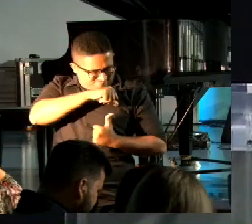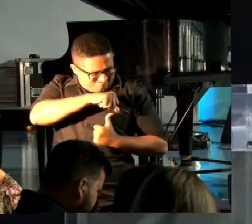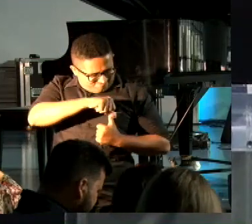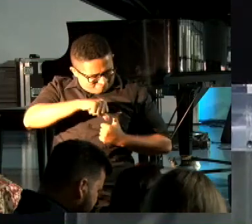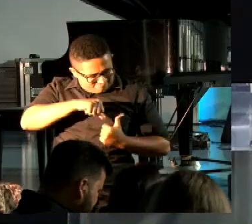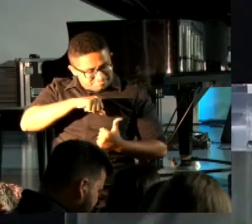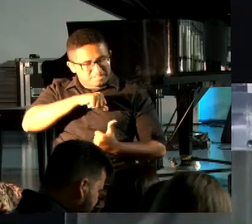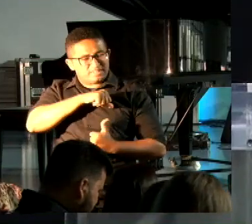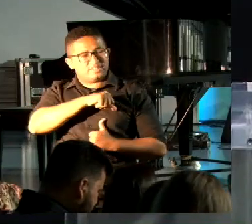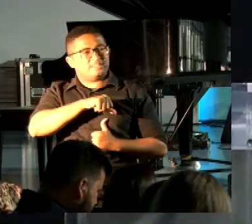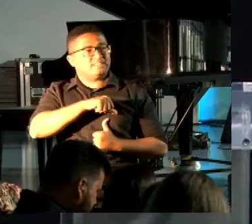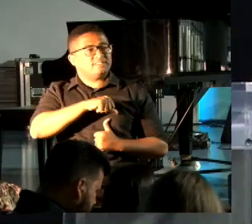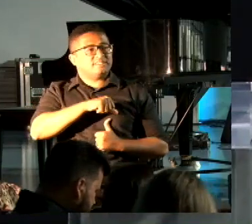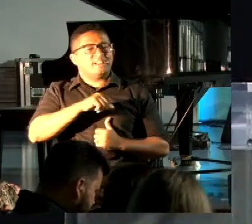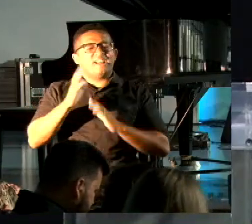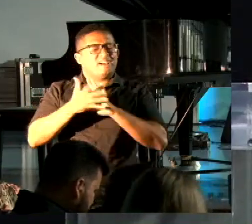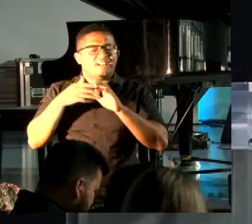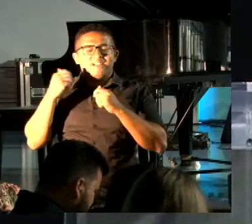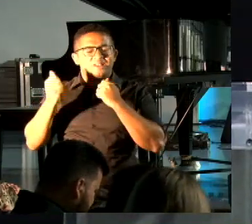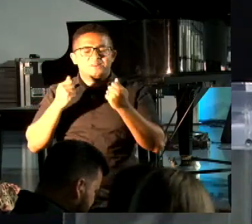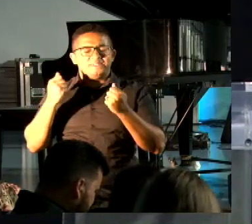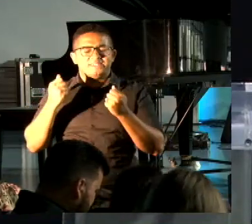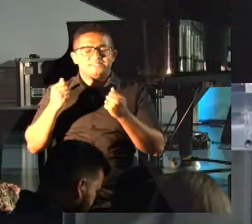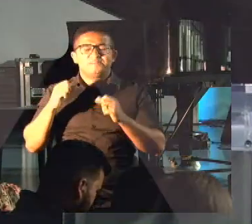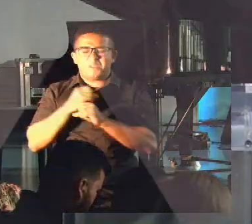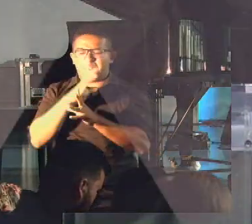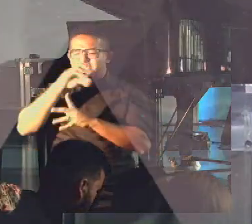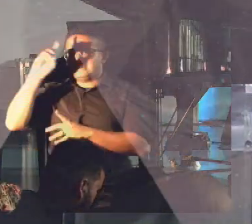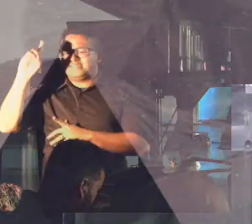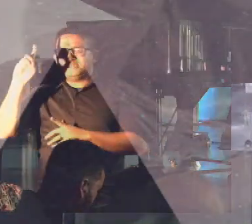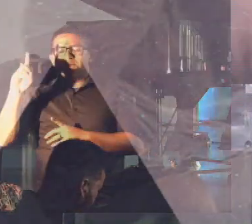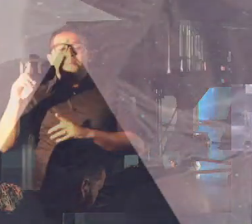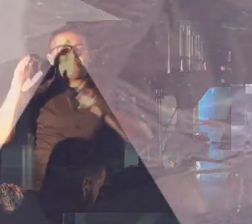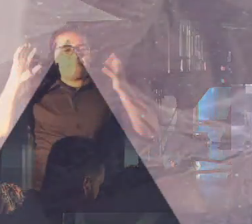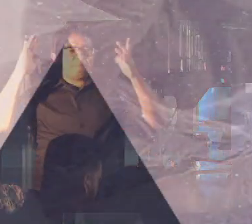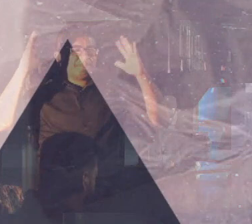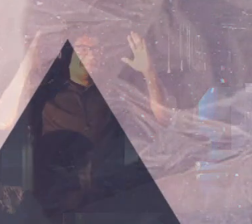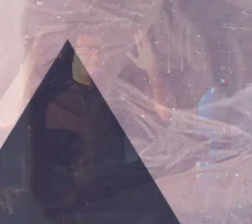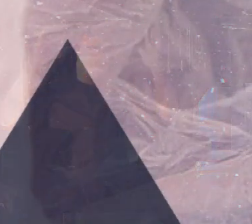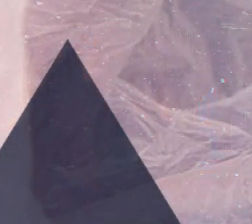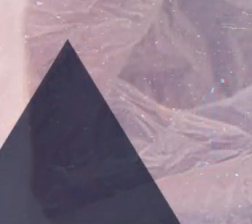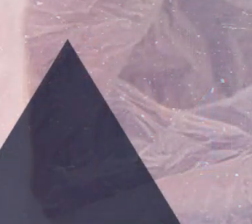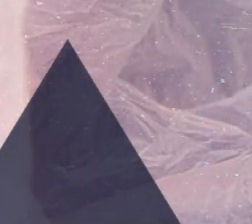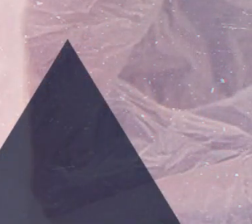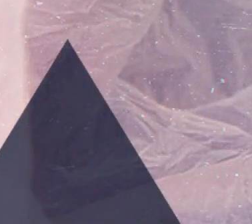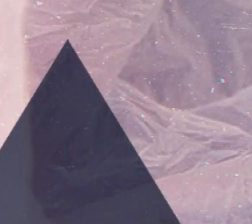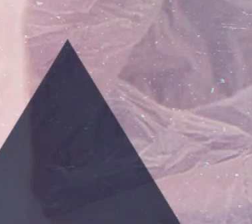renova. Aleluia. Glória a Deus. Aplauda o Senhor. Aplausos.